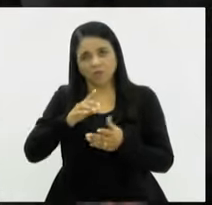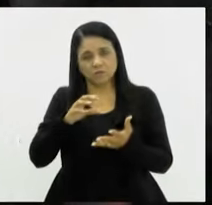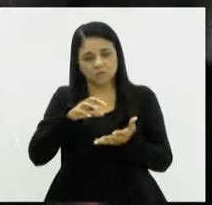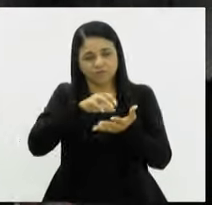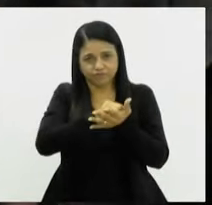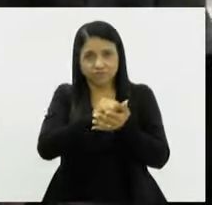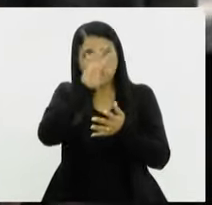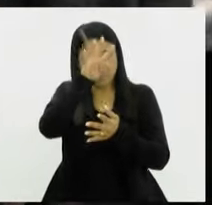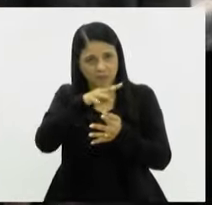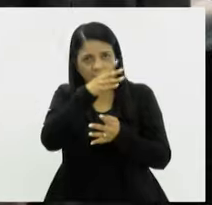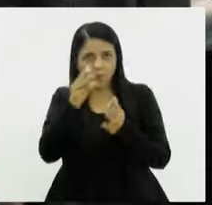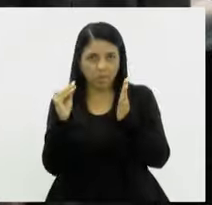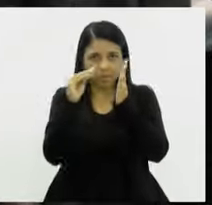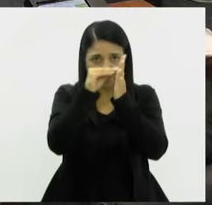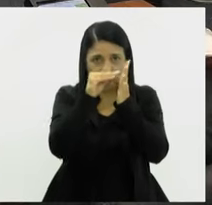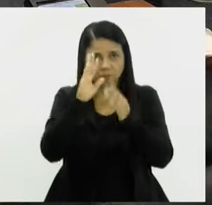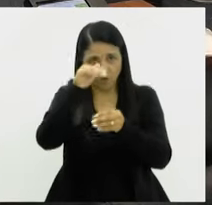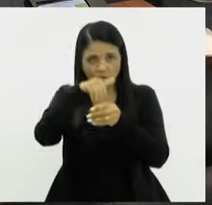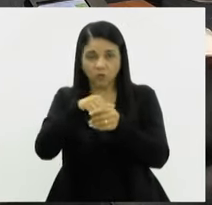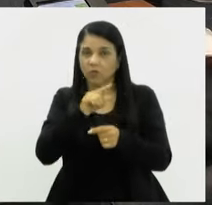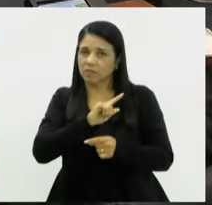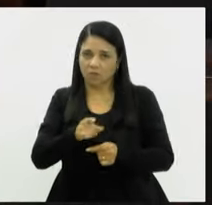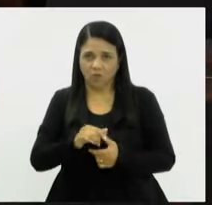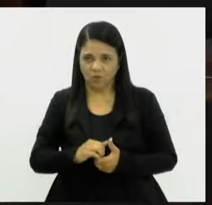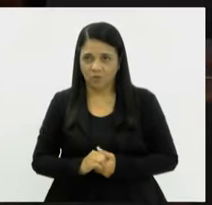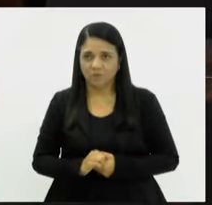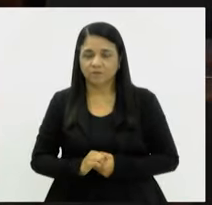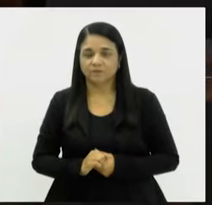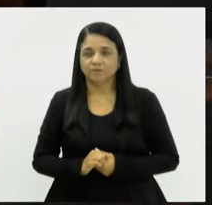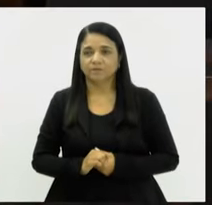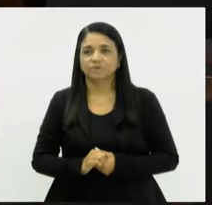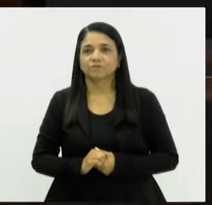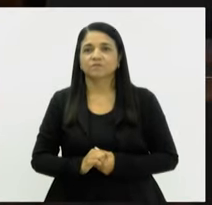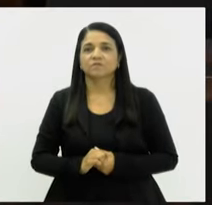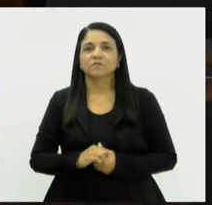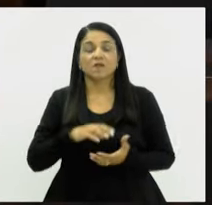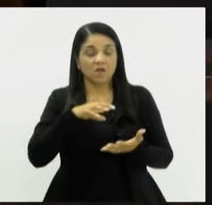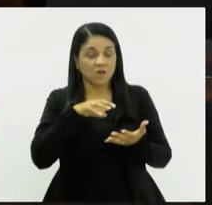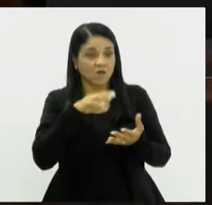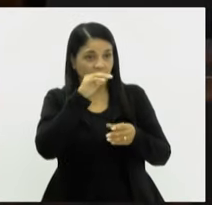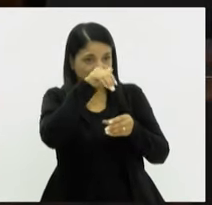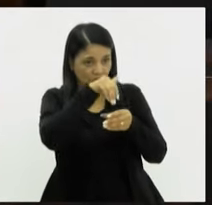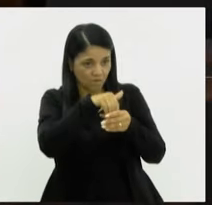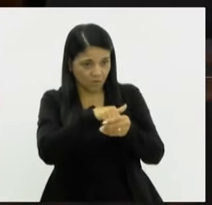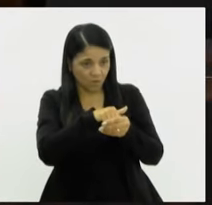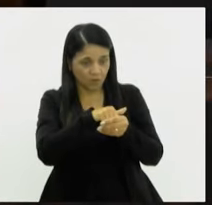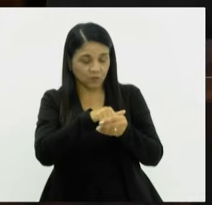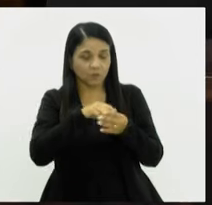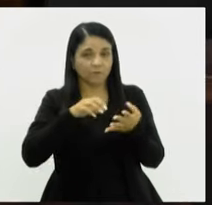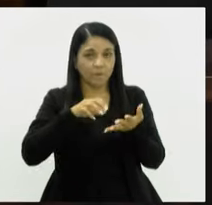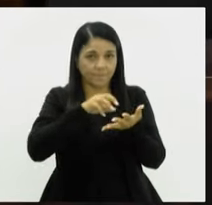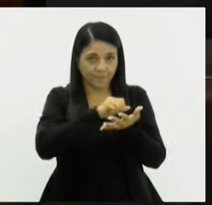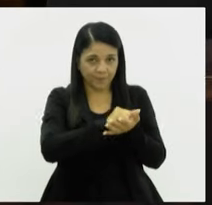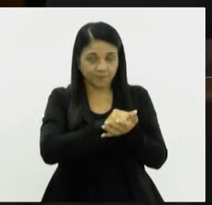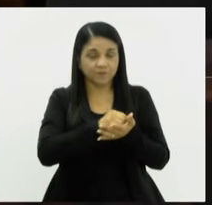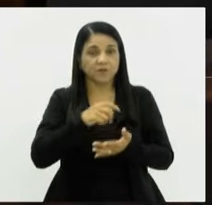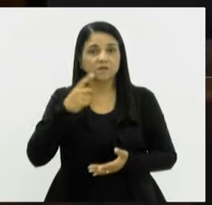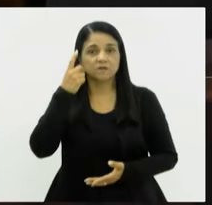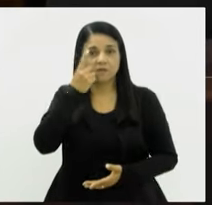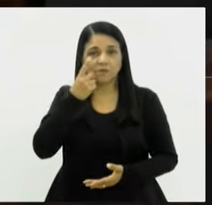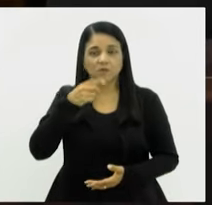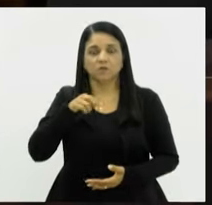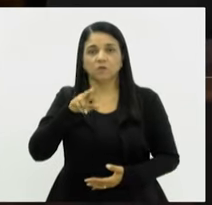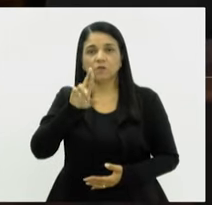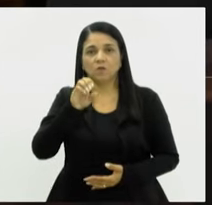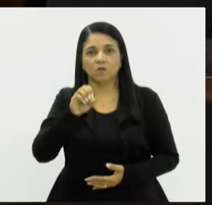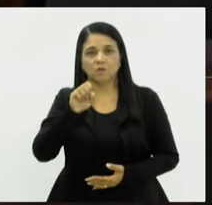por favor, presidente. Por favor, computarem o voto, não, do deputado Rosenberg Reis. E o sistema já